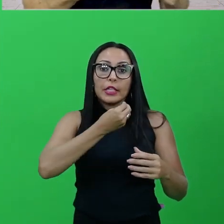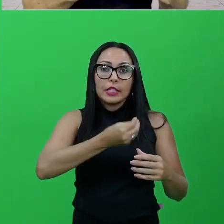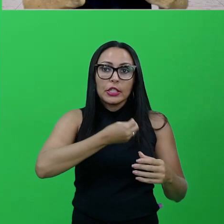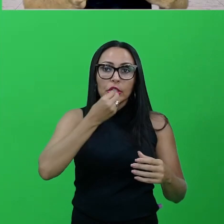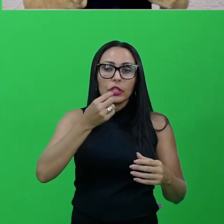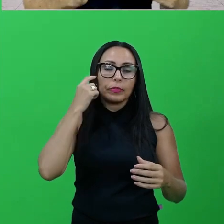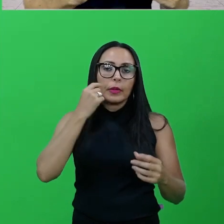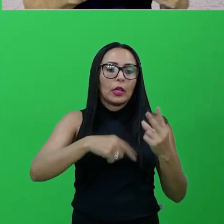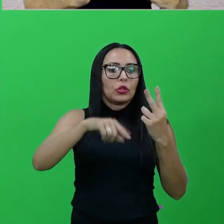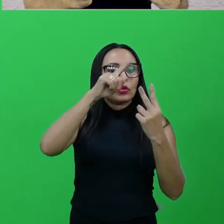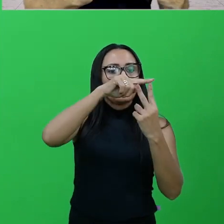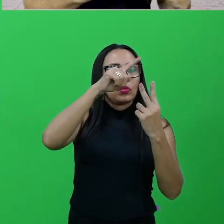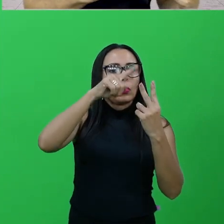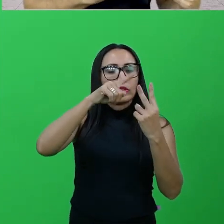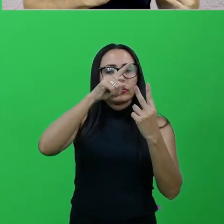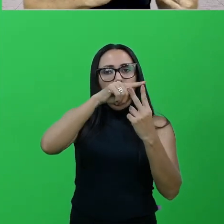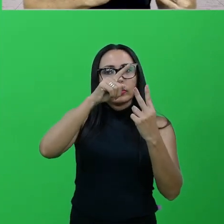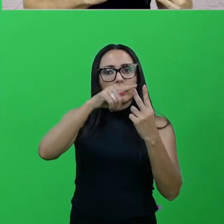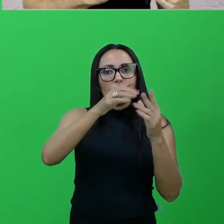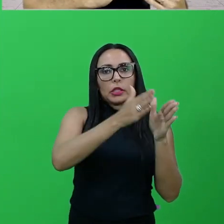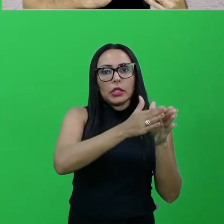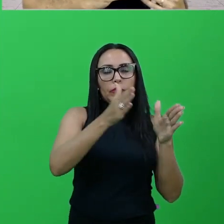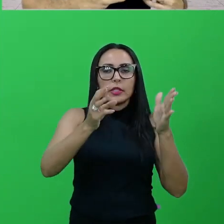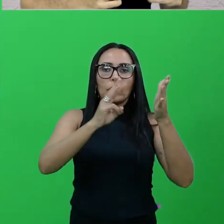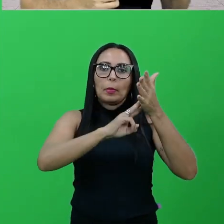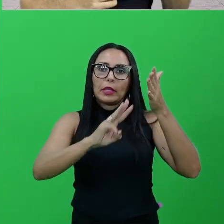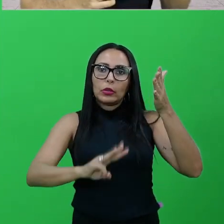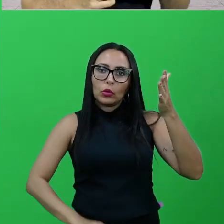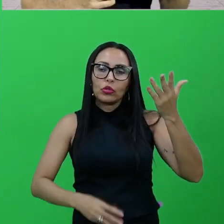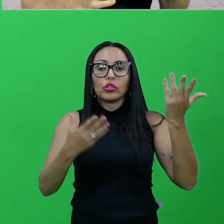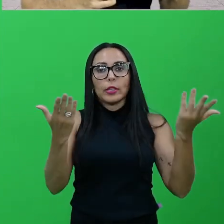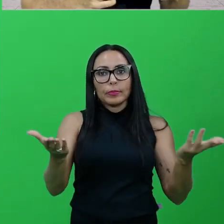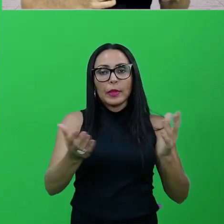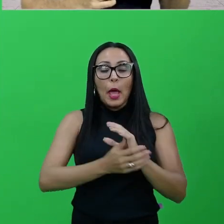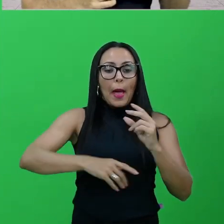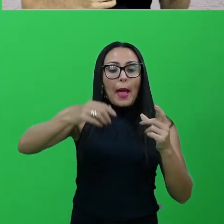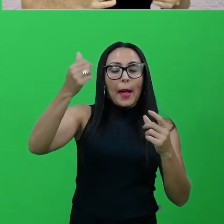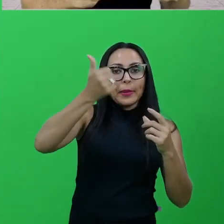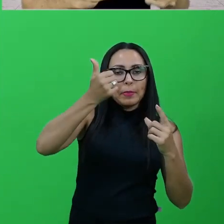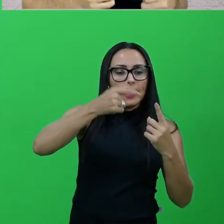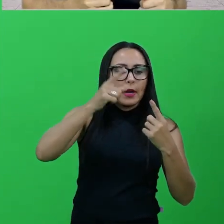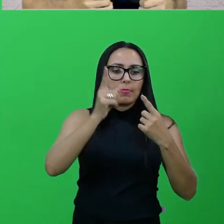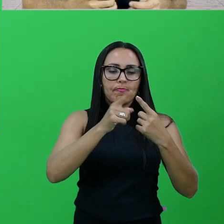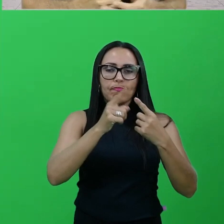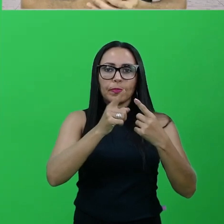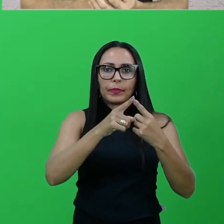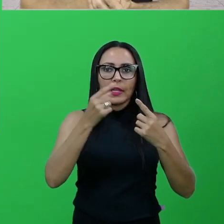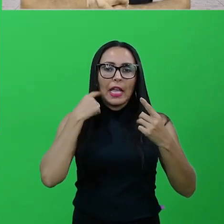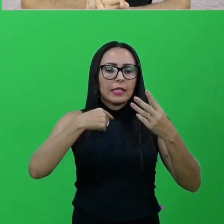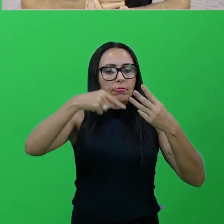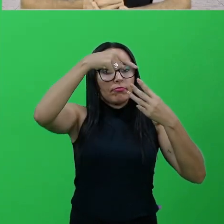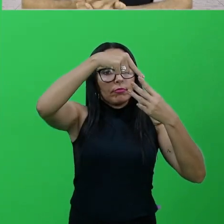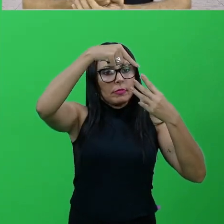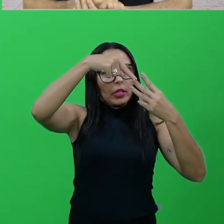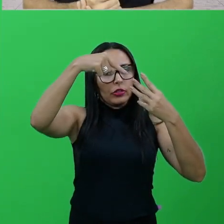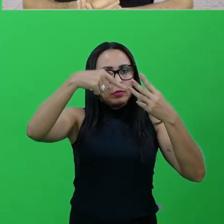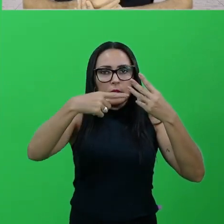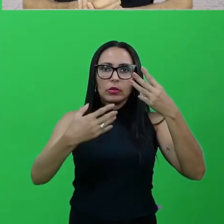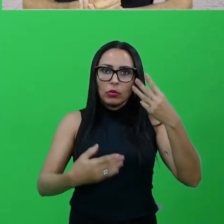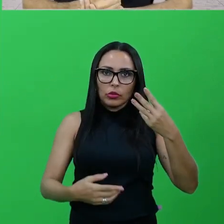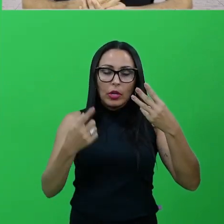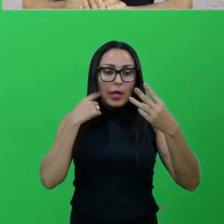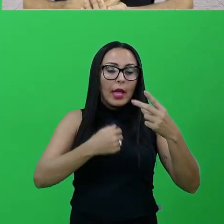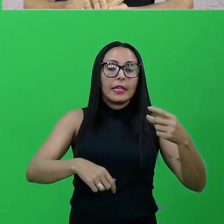2 divisões referentes à metodologia de medição. A primeira divisão é uma divisão em 3 dimensões, tá? E a